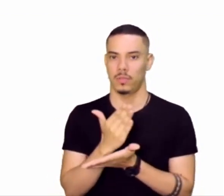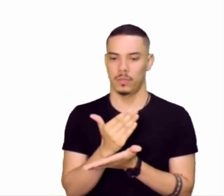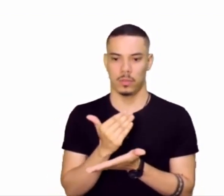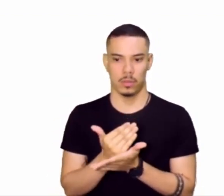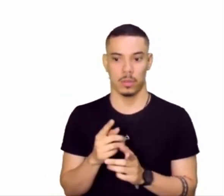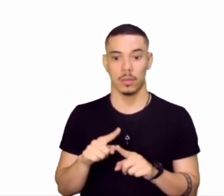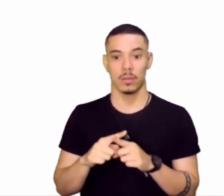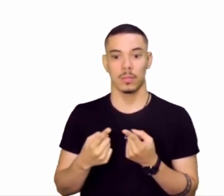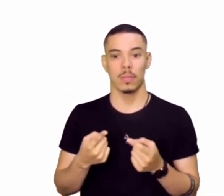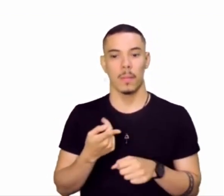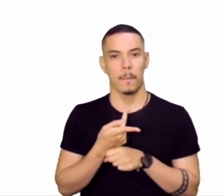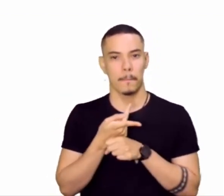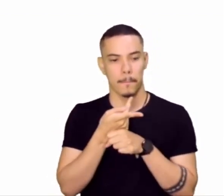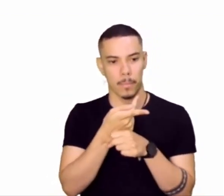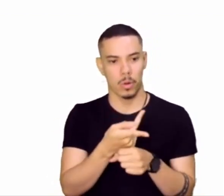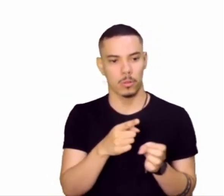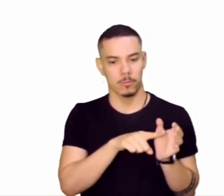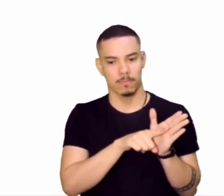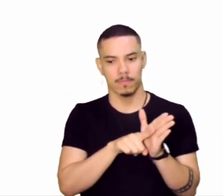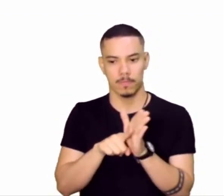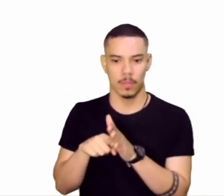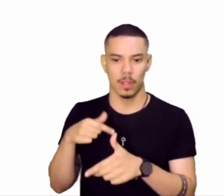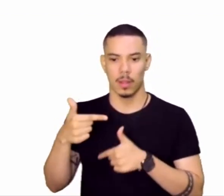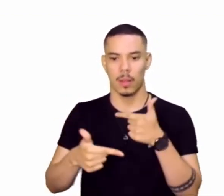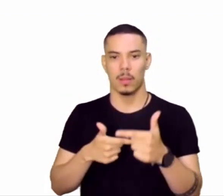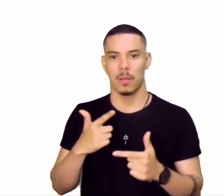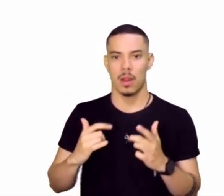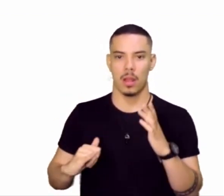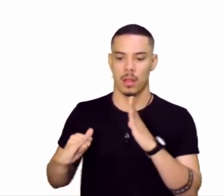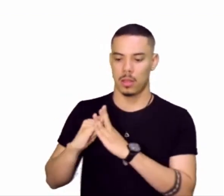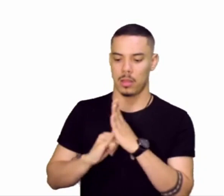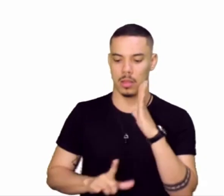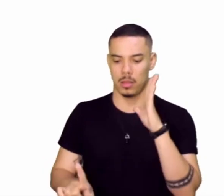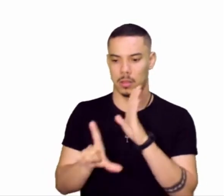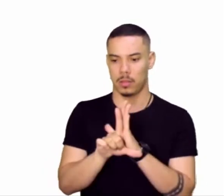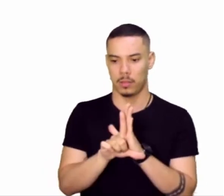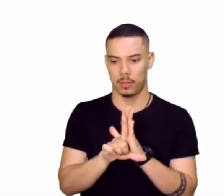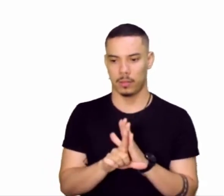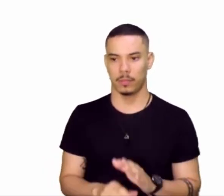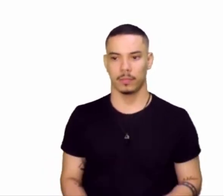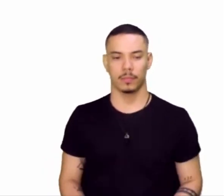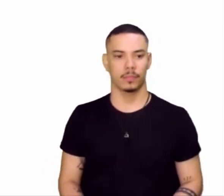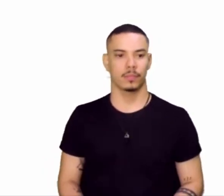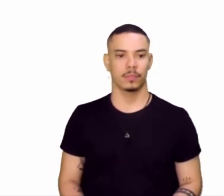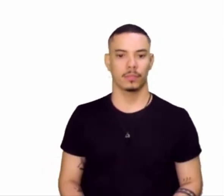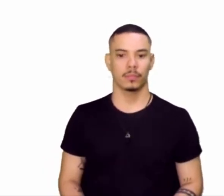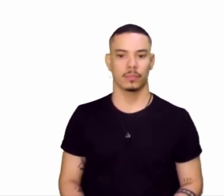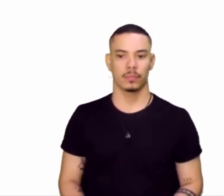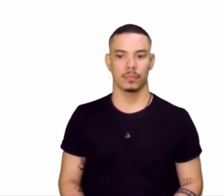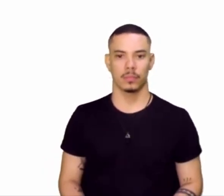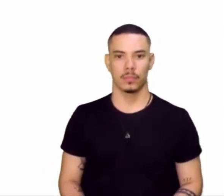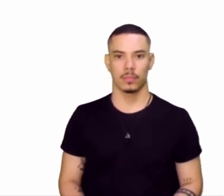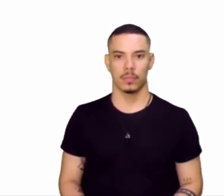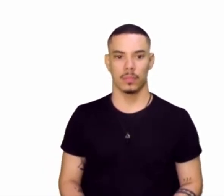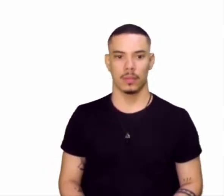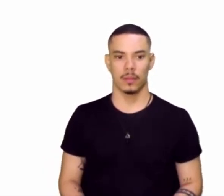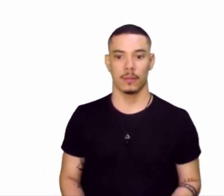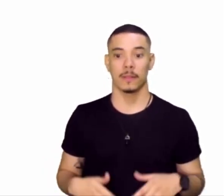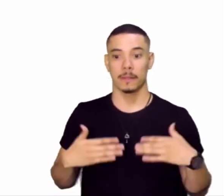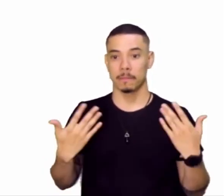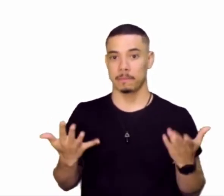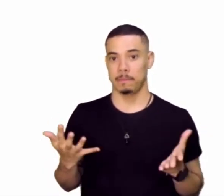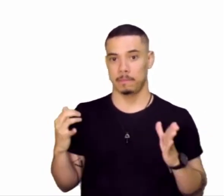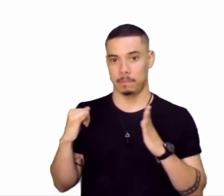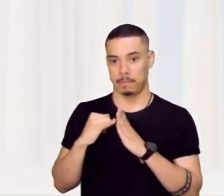mas procura trabalhá-la pelas instituições e pelas leis. Quais as instituições que nós temos no âmbito